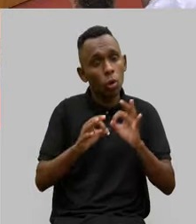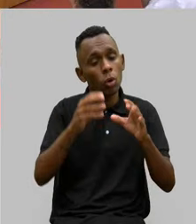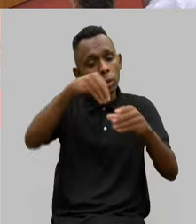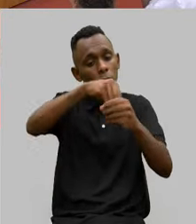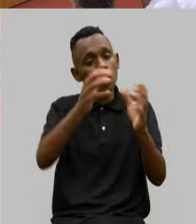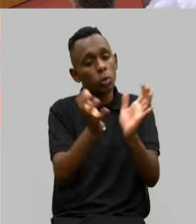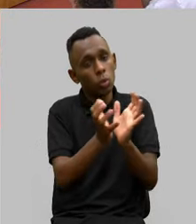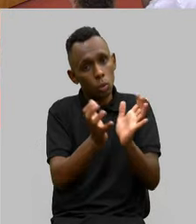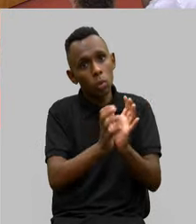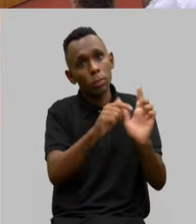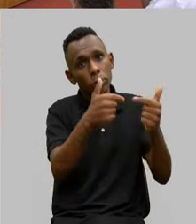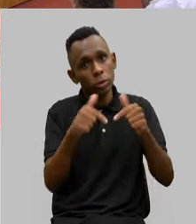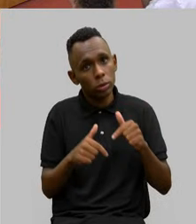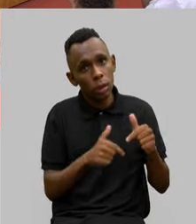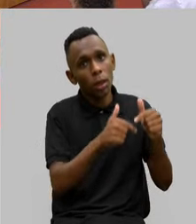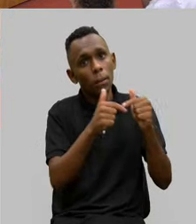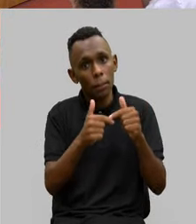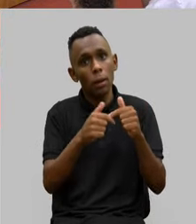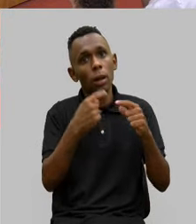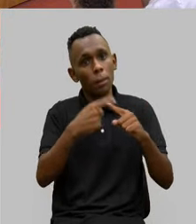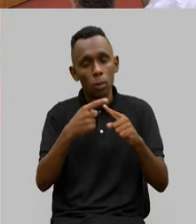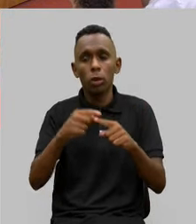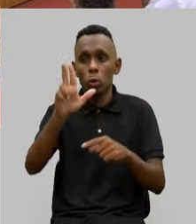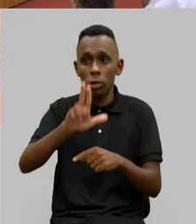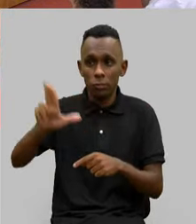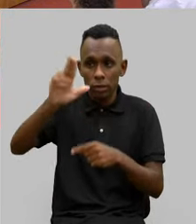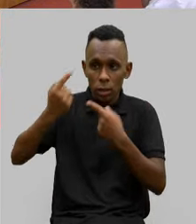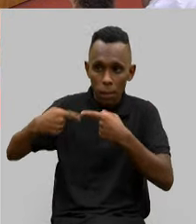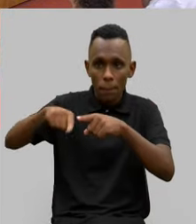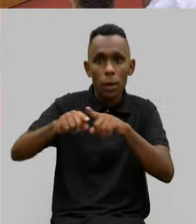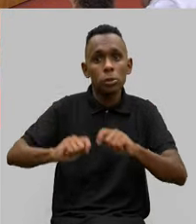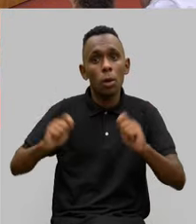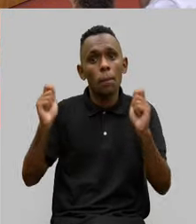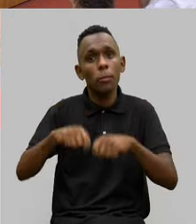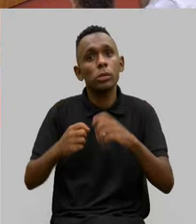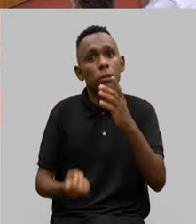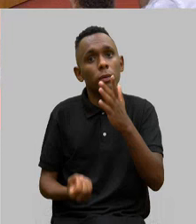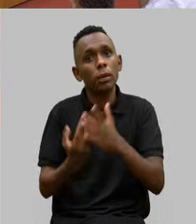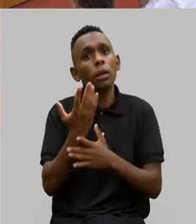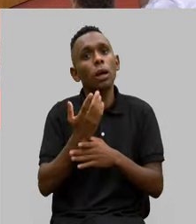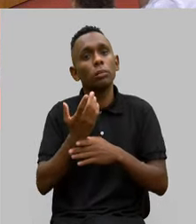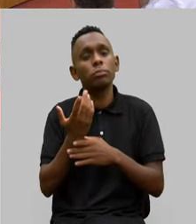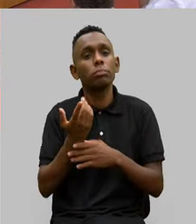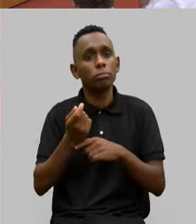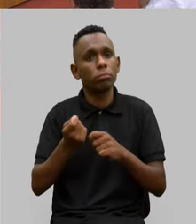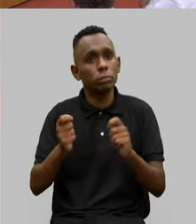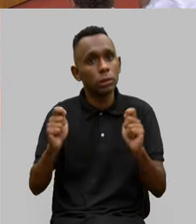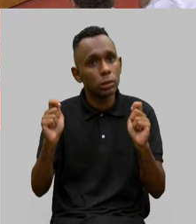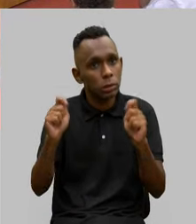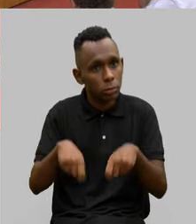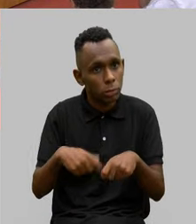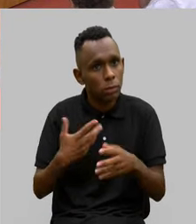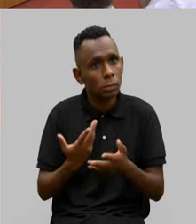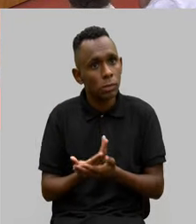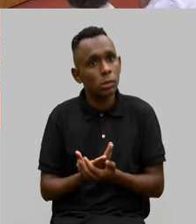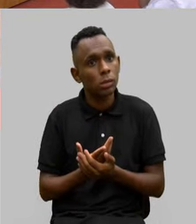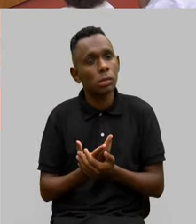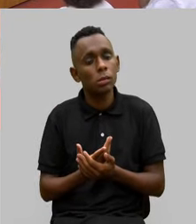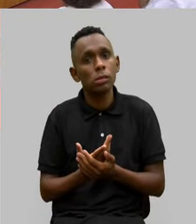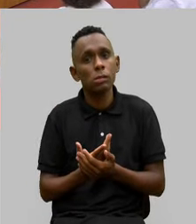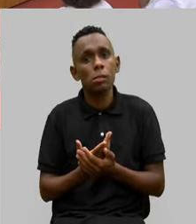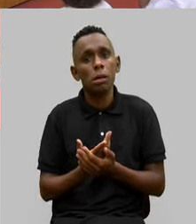trabalho porque nós Vamos tá com as Universidades E aí a gente pode criar essa condição eh para para